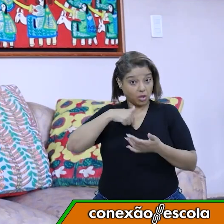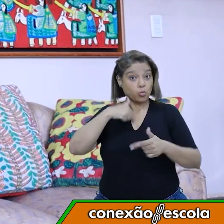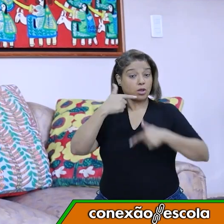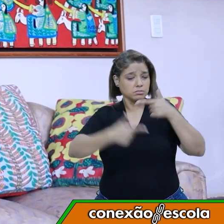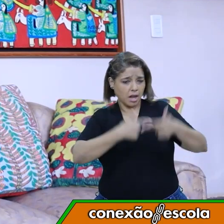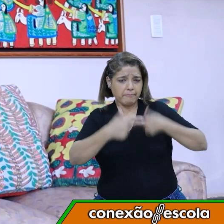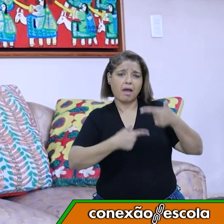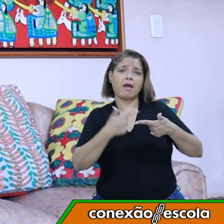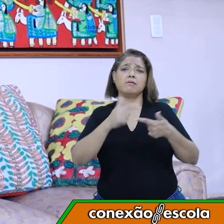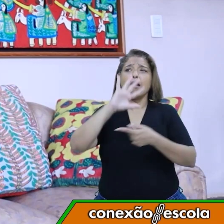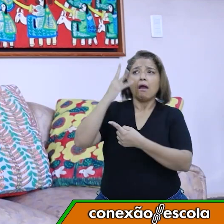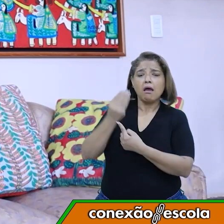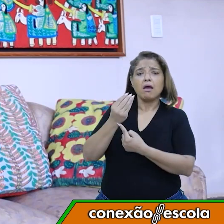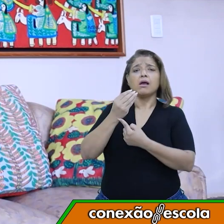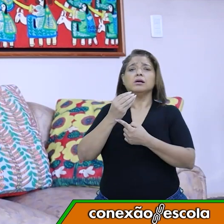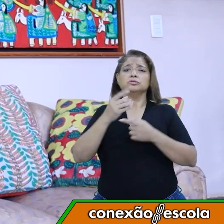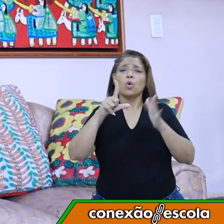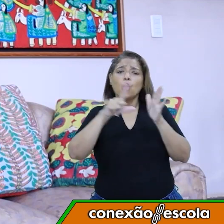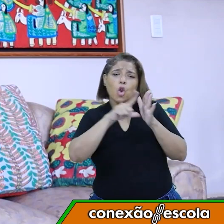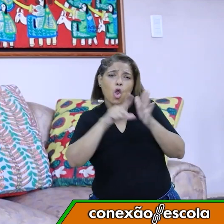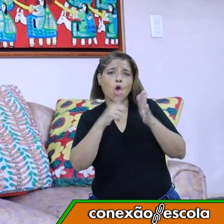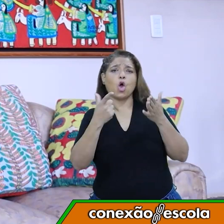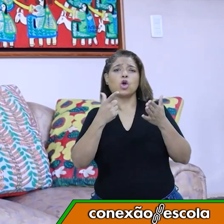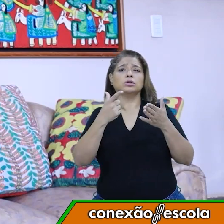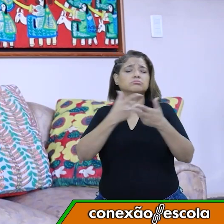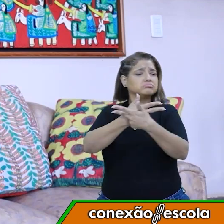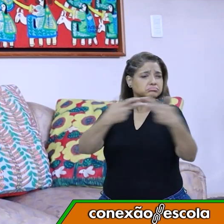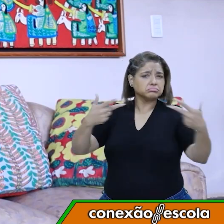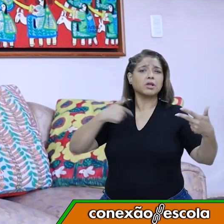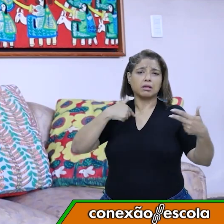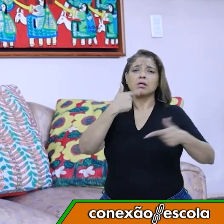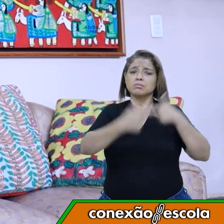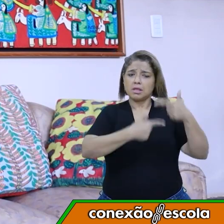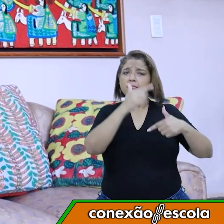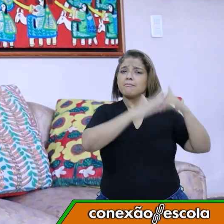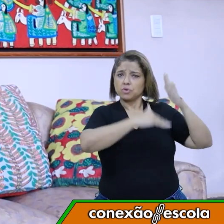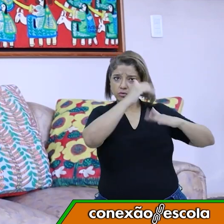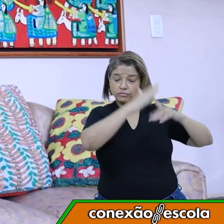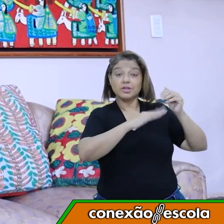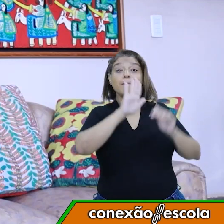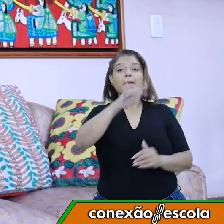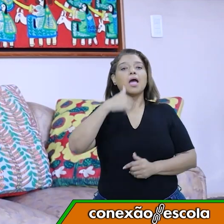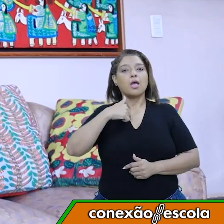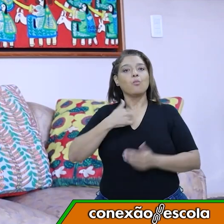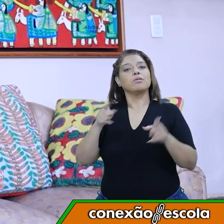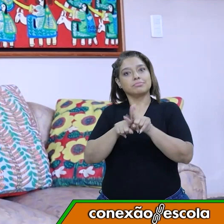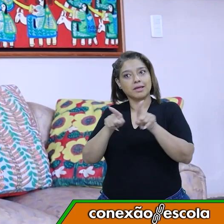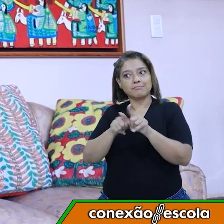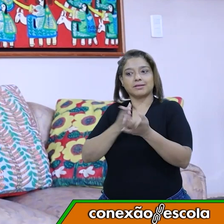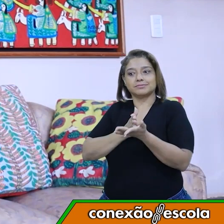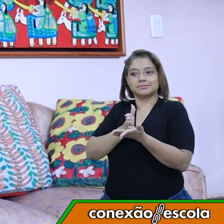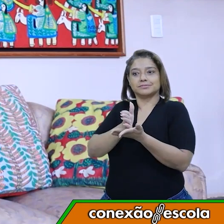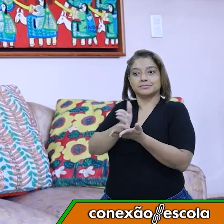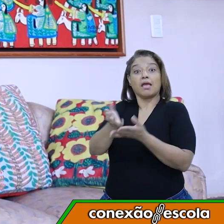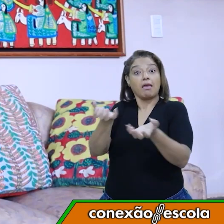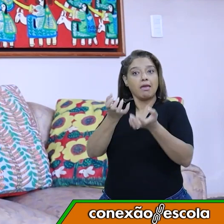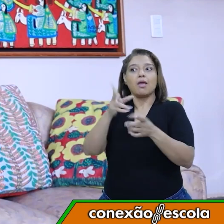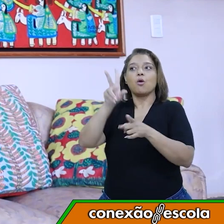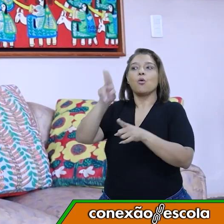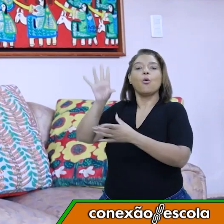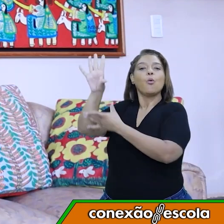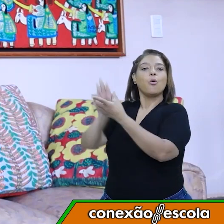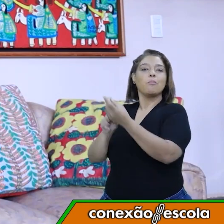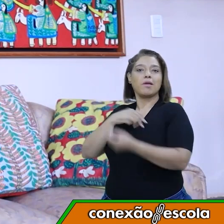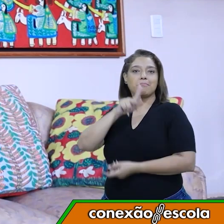comerciantes, tem uma filha que é psicóloga, então o segmento é de artista, não parou em mim. Pai, eu acho muito